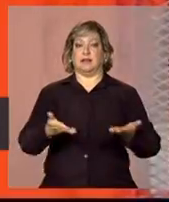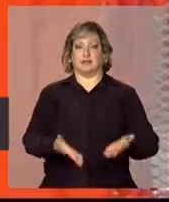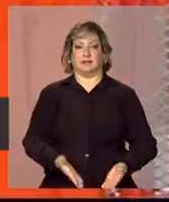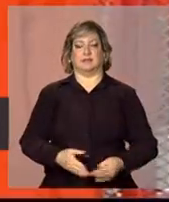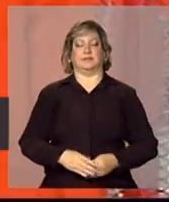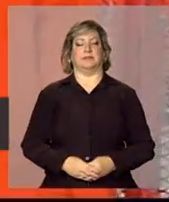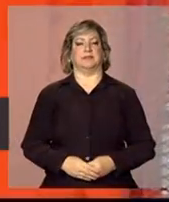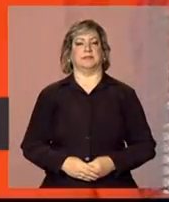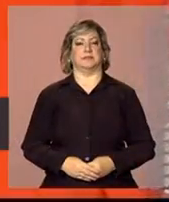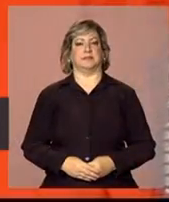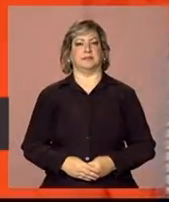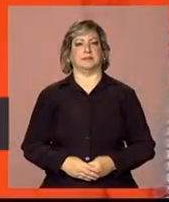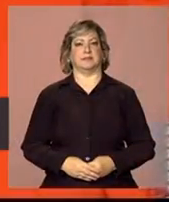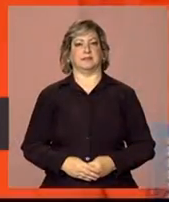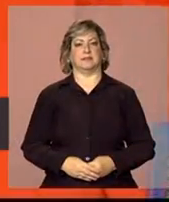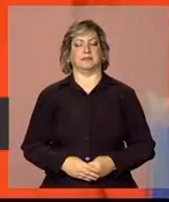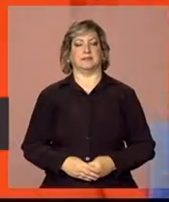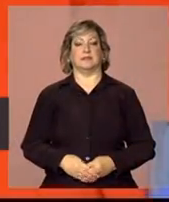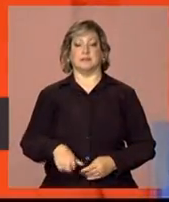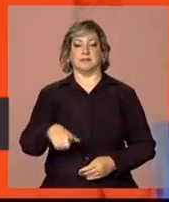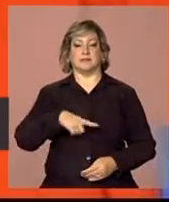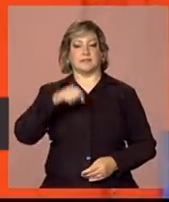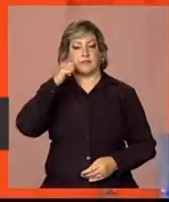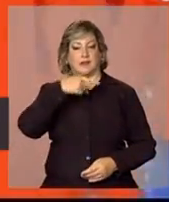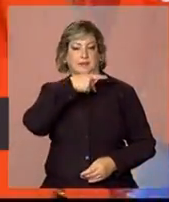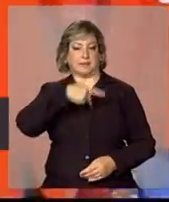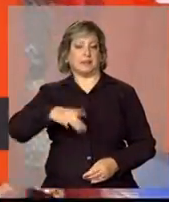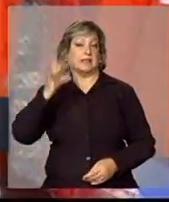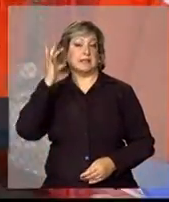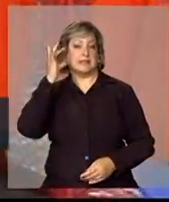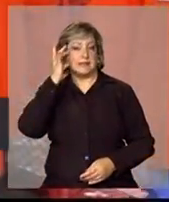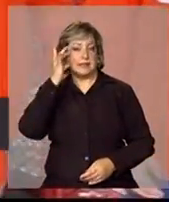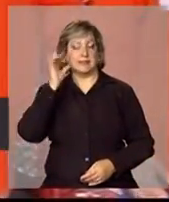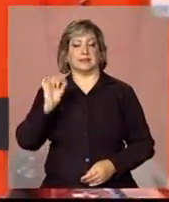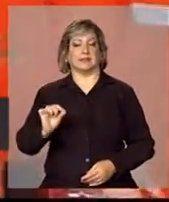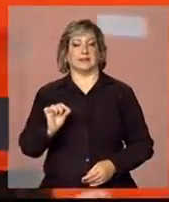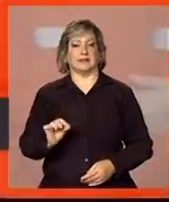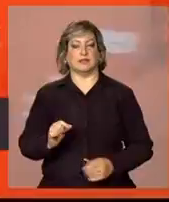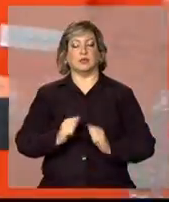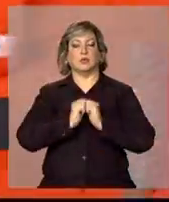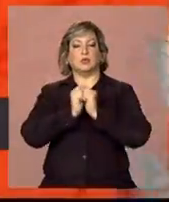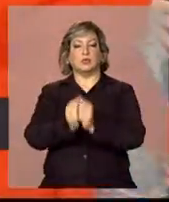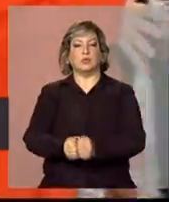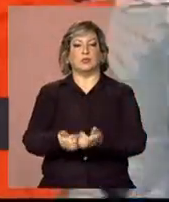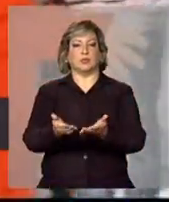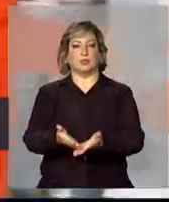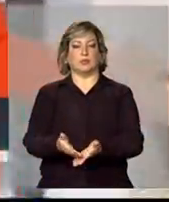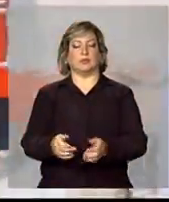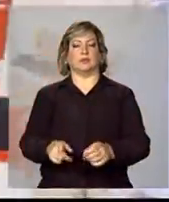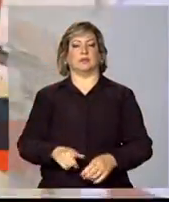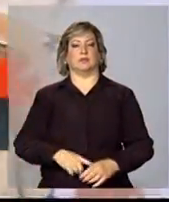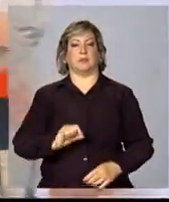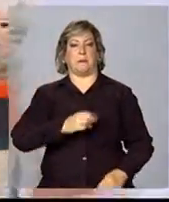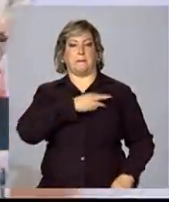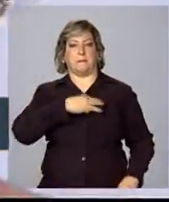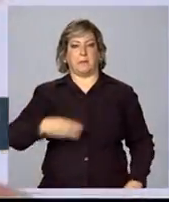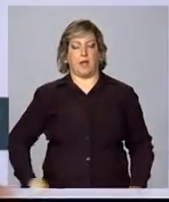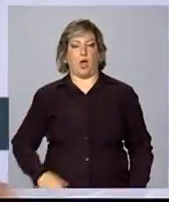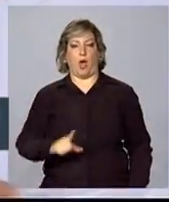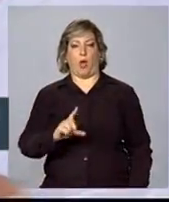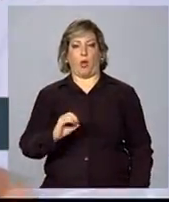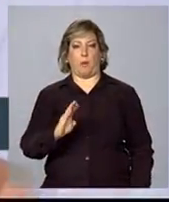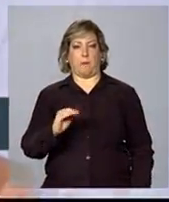pessoas imagens da presidenta jil russef aí acompanhada do ministro Edson